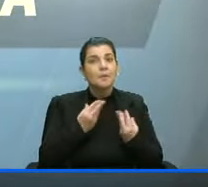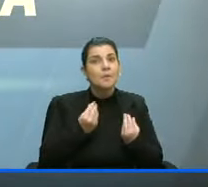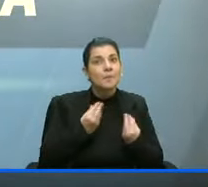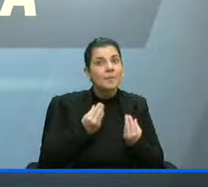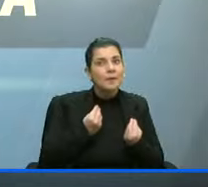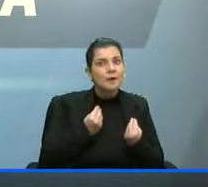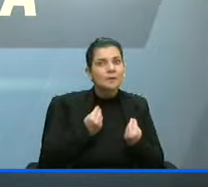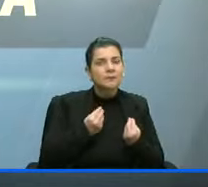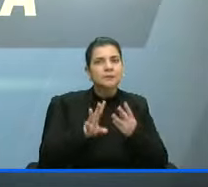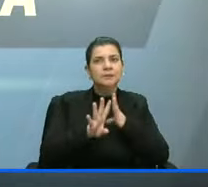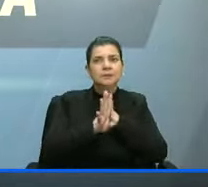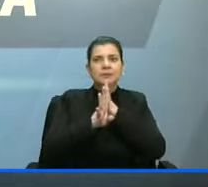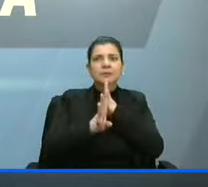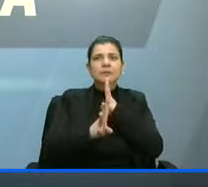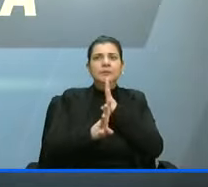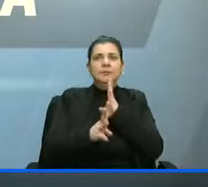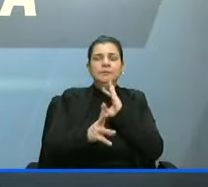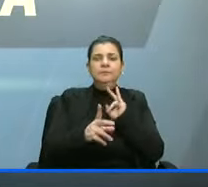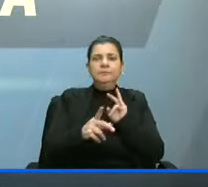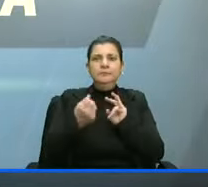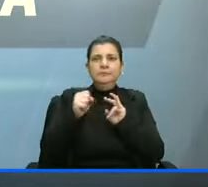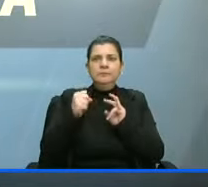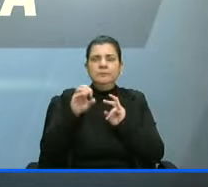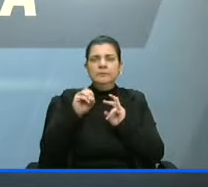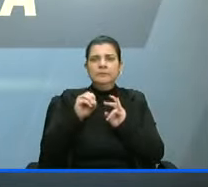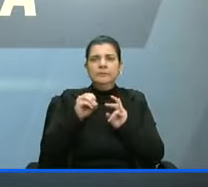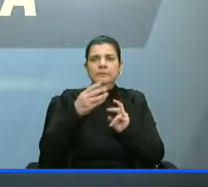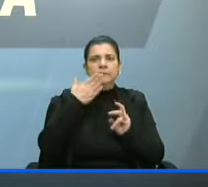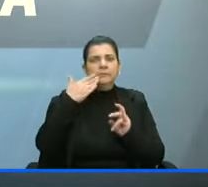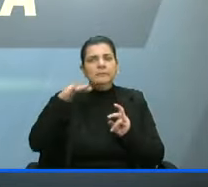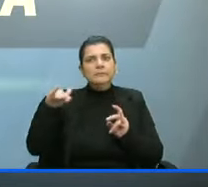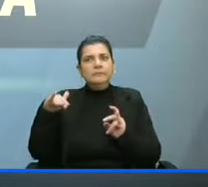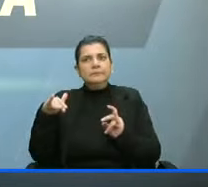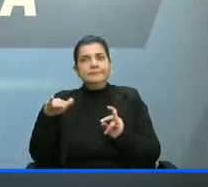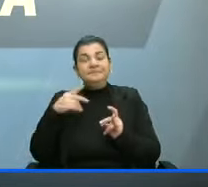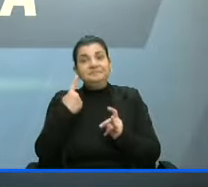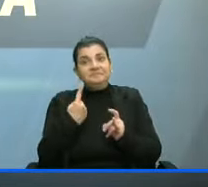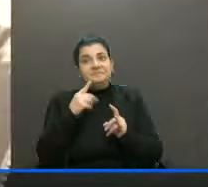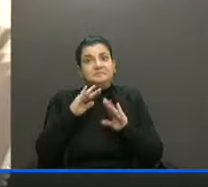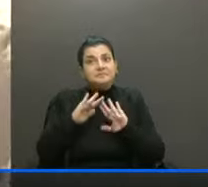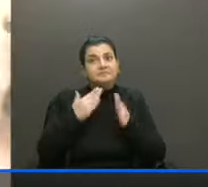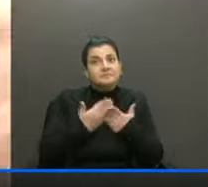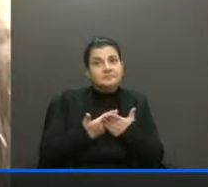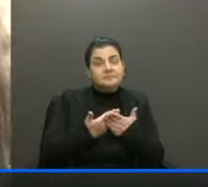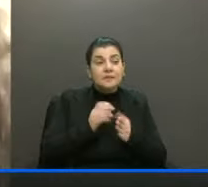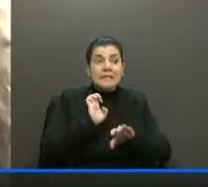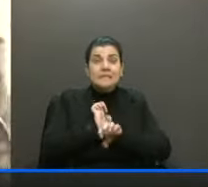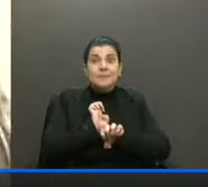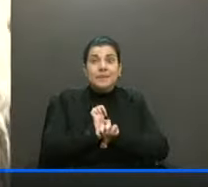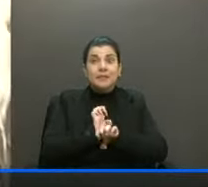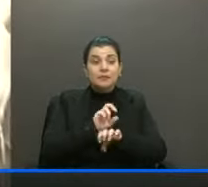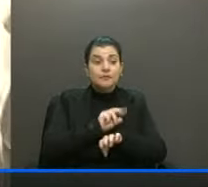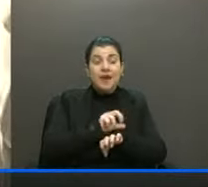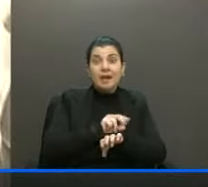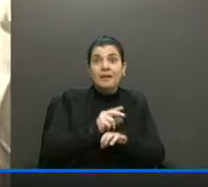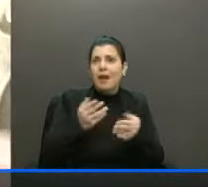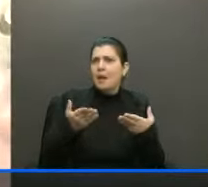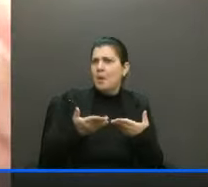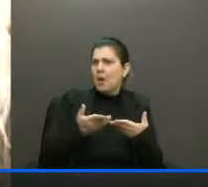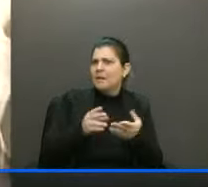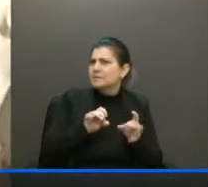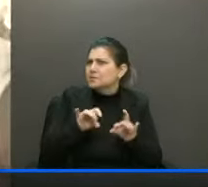nós tínhamos uma fila enorme, às vezes de 80 crianças em uma escola, aguardando vaga, e agora está sobrando vagas.